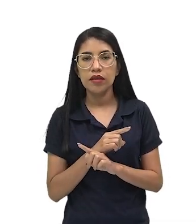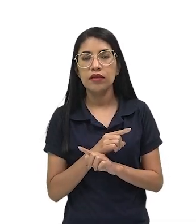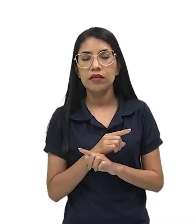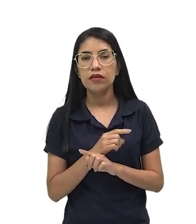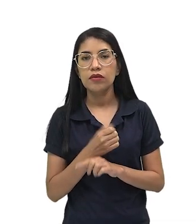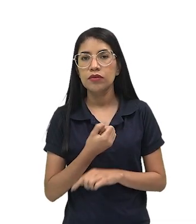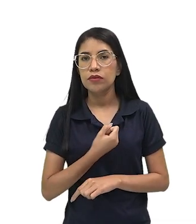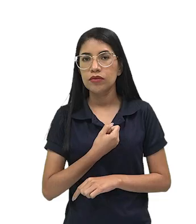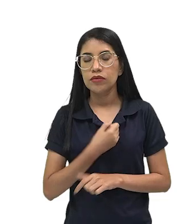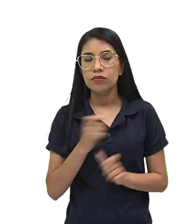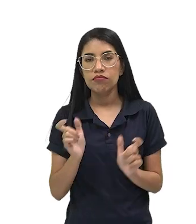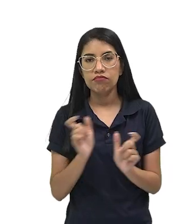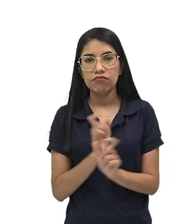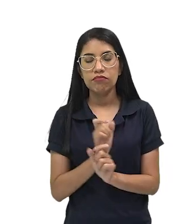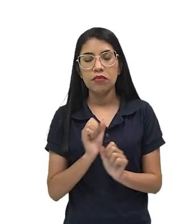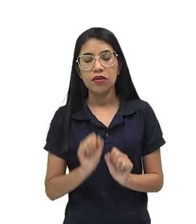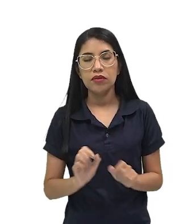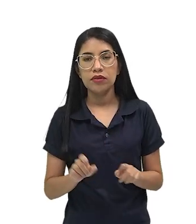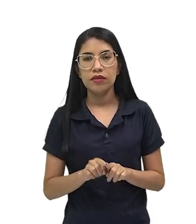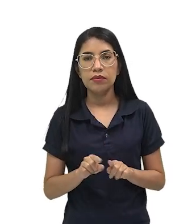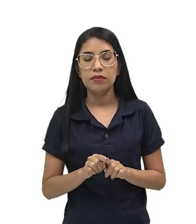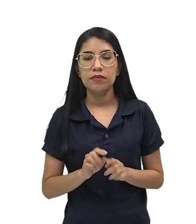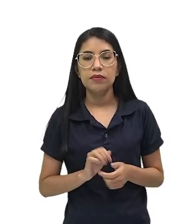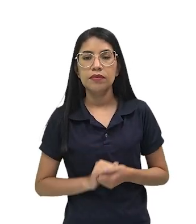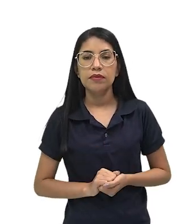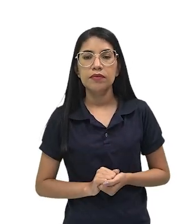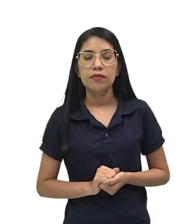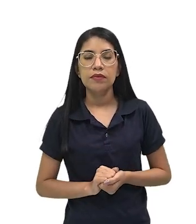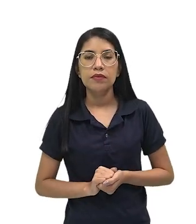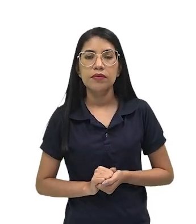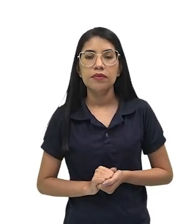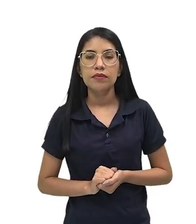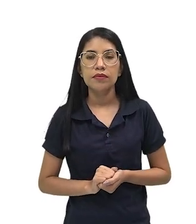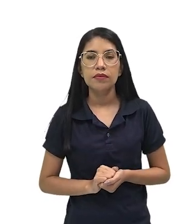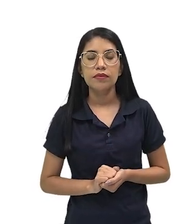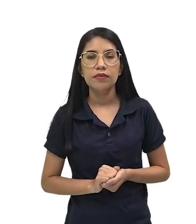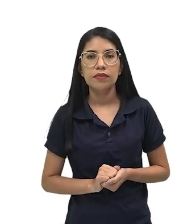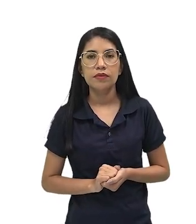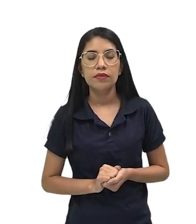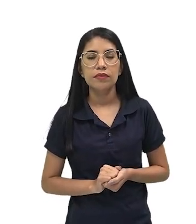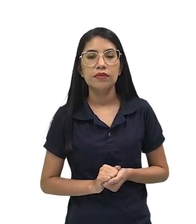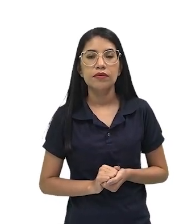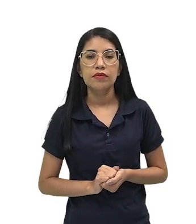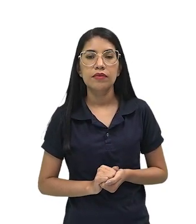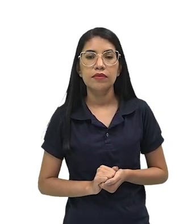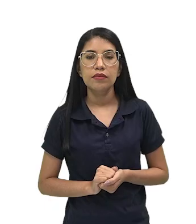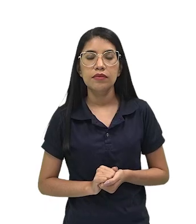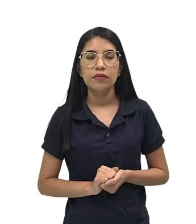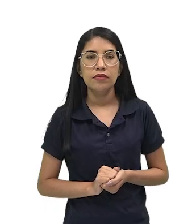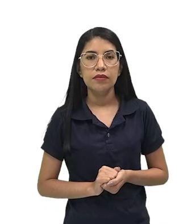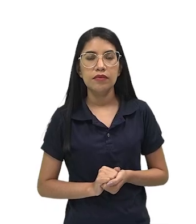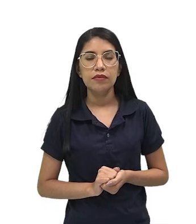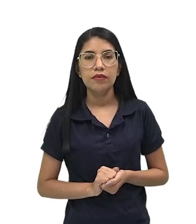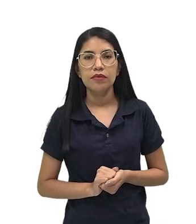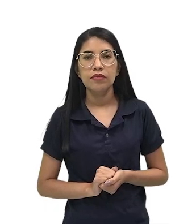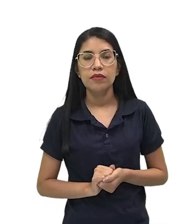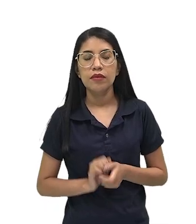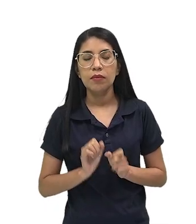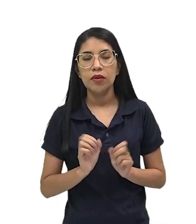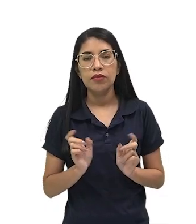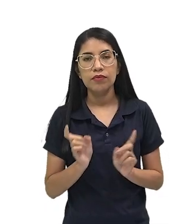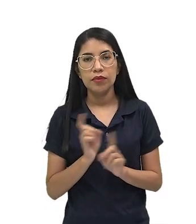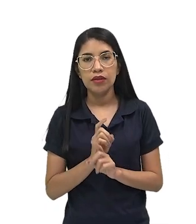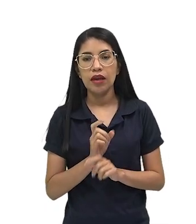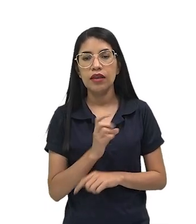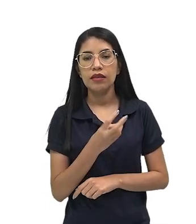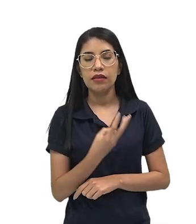né? Como eu trabalhar desse jeito aqui, ó, para facilitar, né? Eu jogo a variável, eu inverto aqui